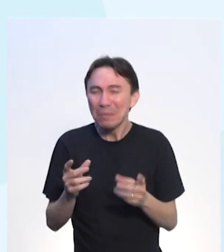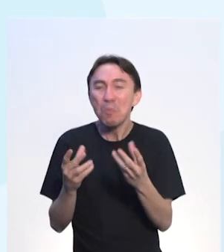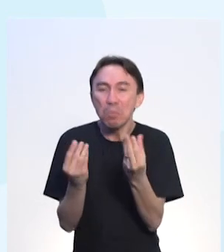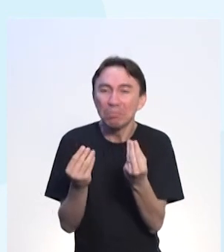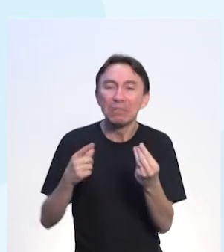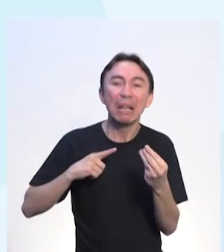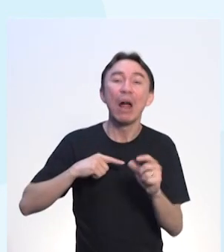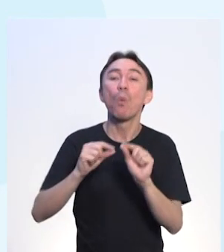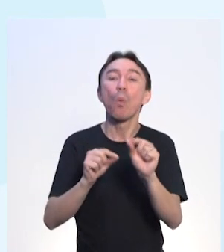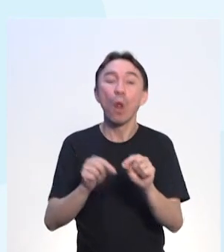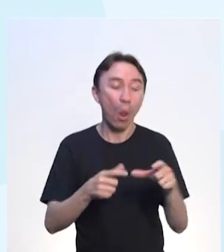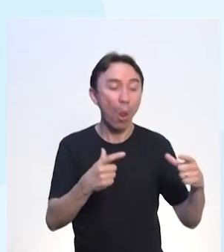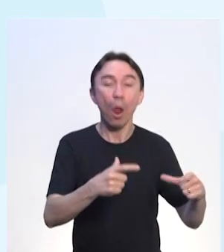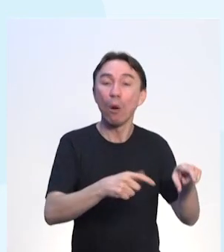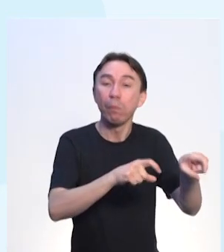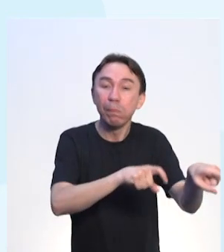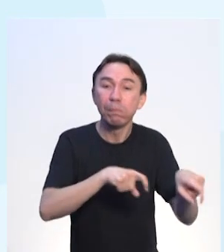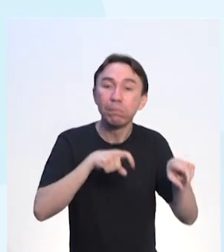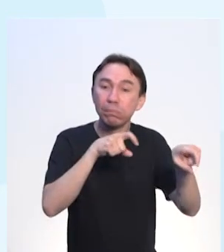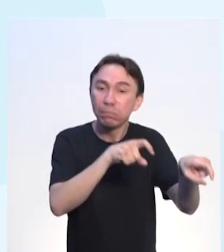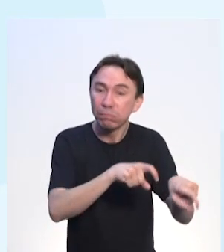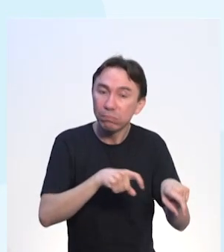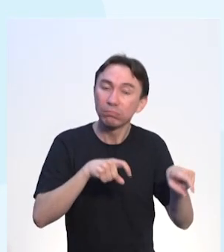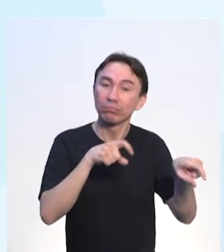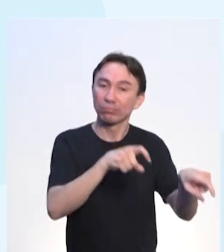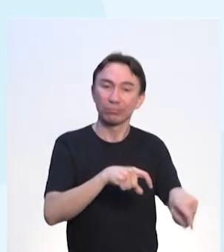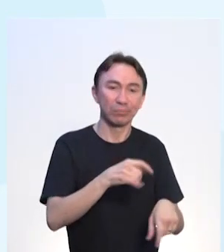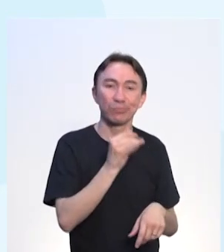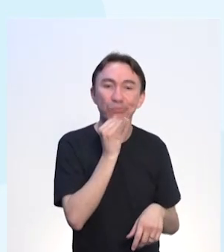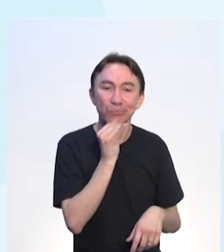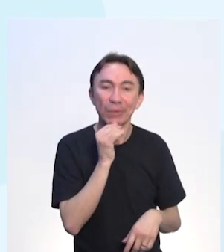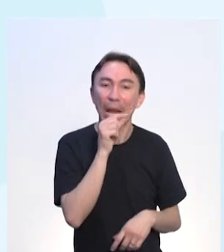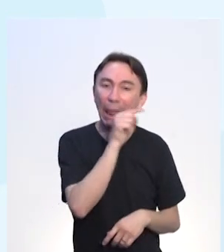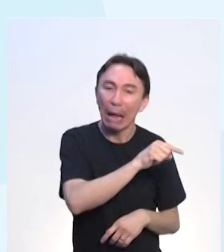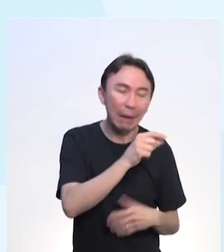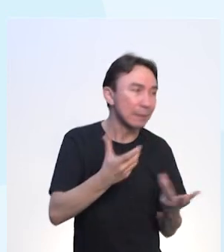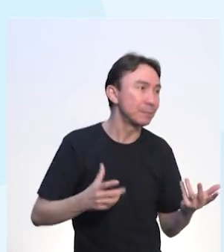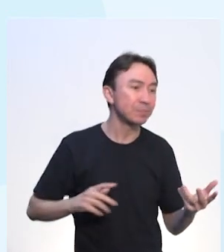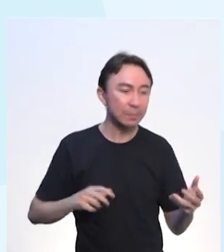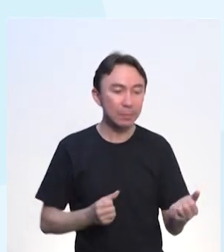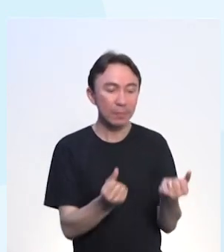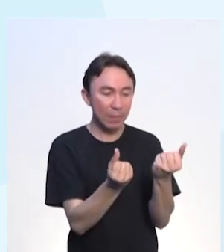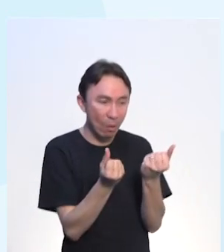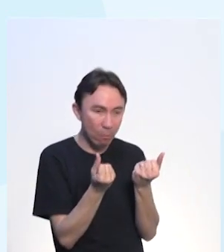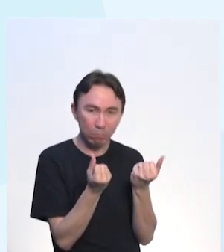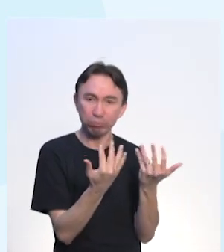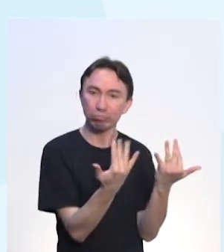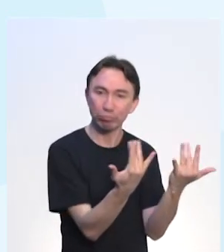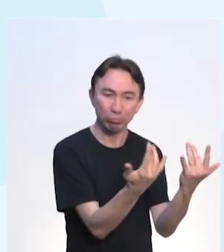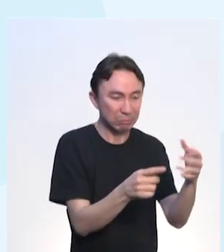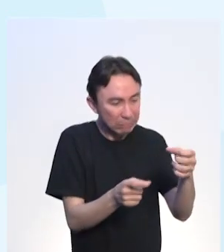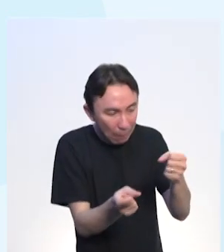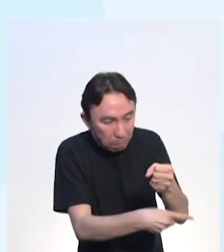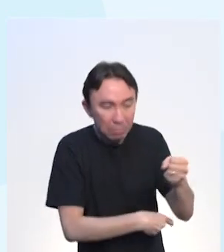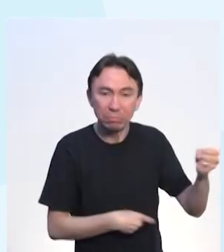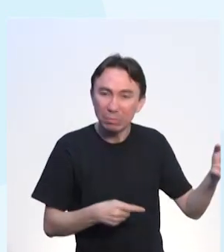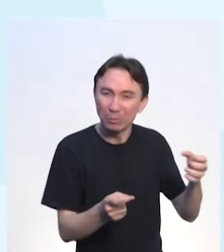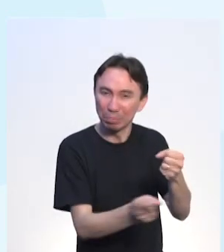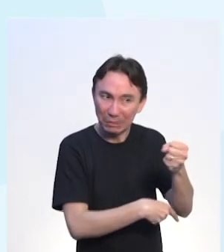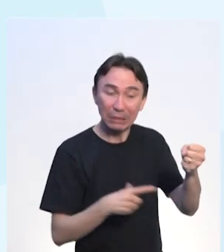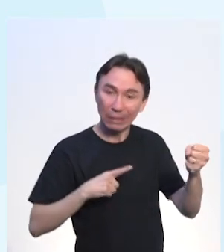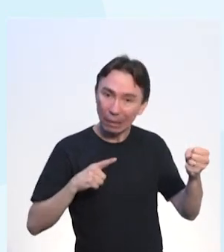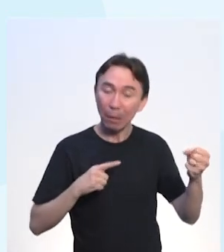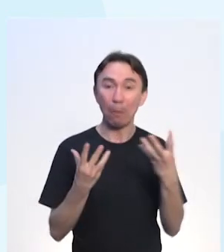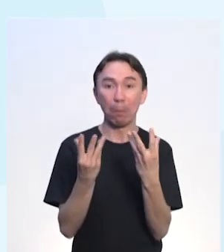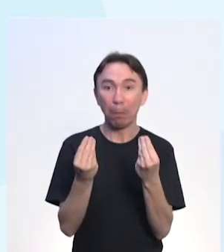vamos dizer assim, na época de colheita da soja, a oferta de empregos naquele determinado lugar do campo é muito maior. Né?